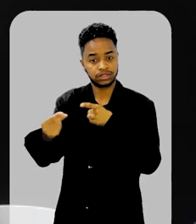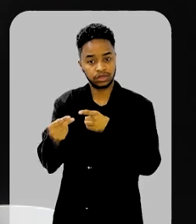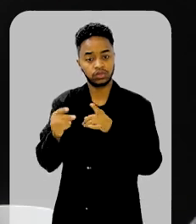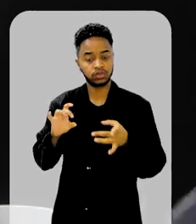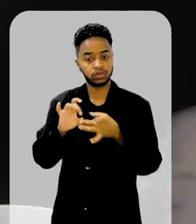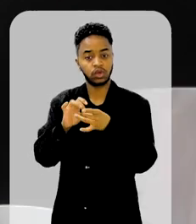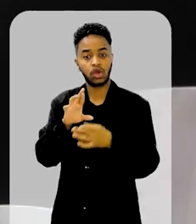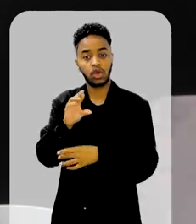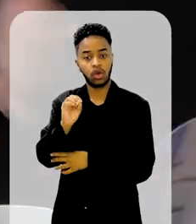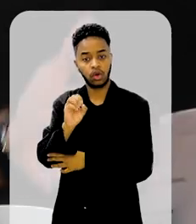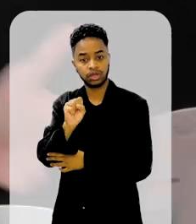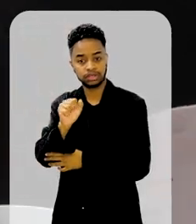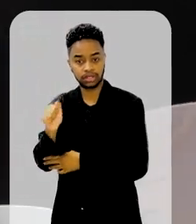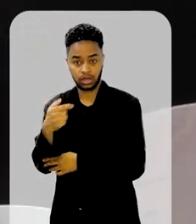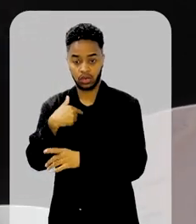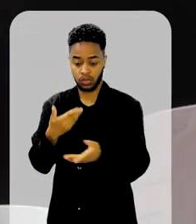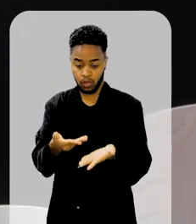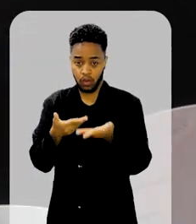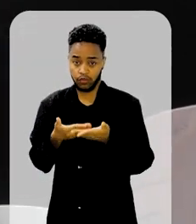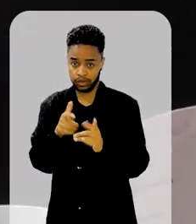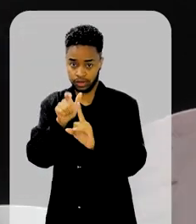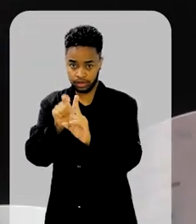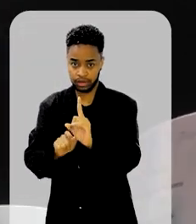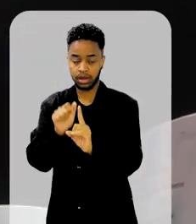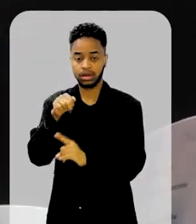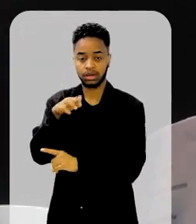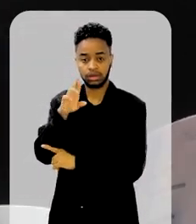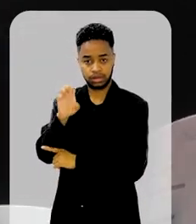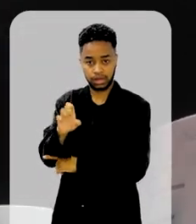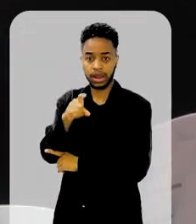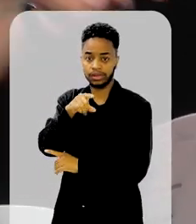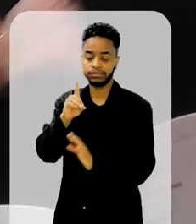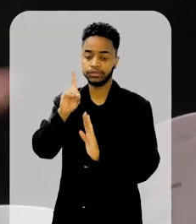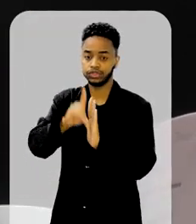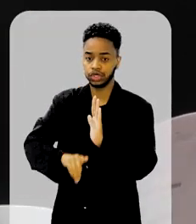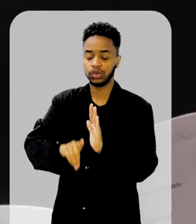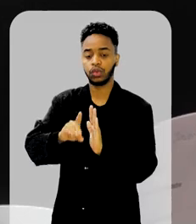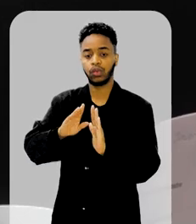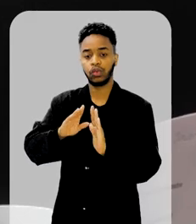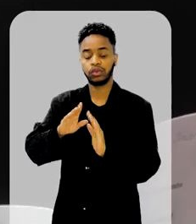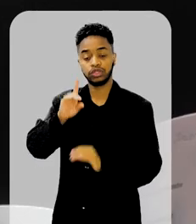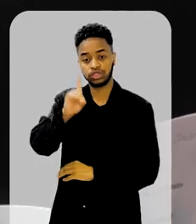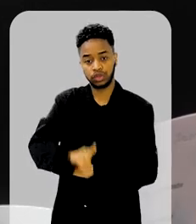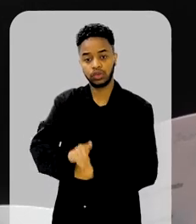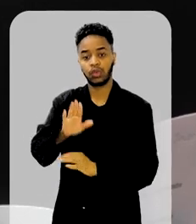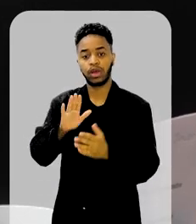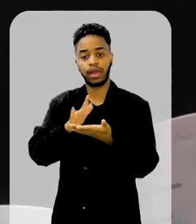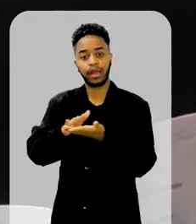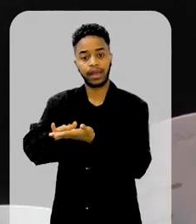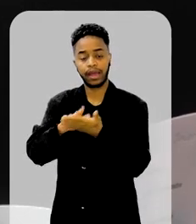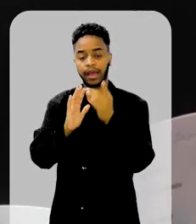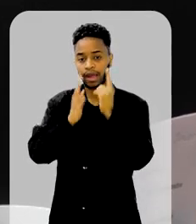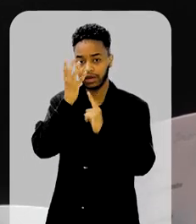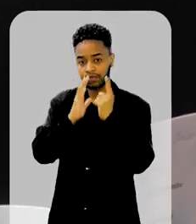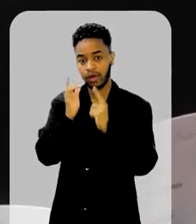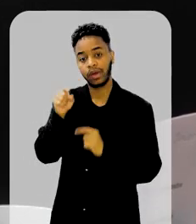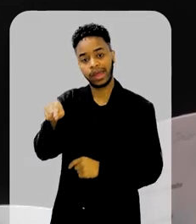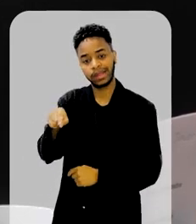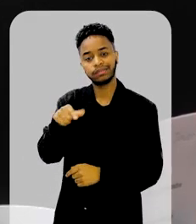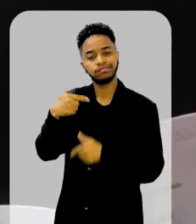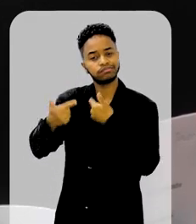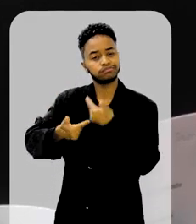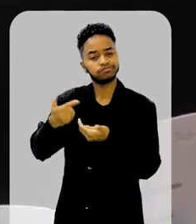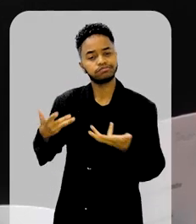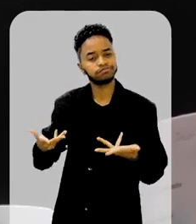rá com rosa eu tinha feito o convite pro André diretor de carnaval memb da direção de carnaval da Vila Isabel pro André estar conosco O André